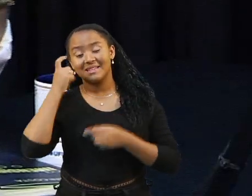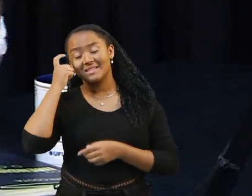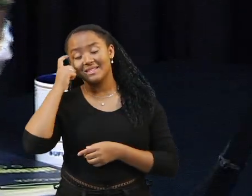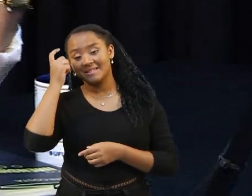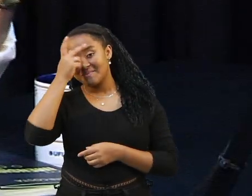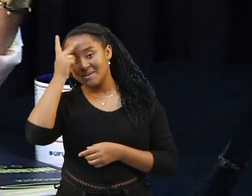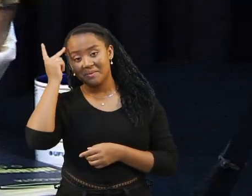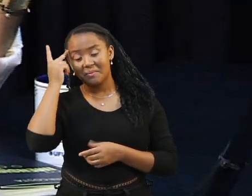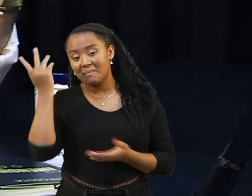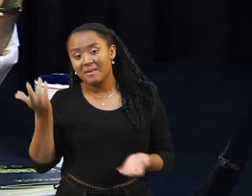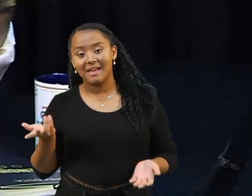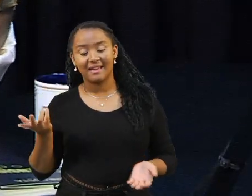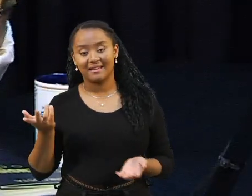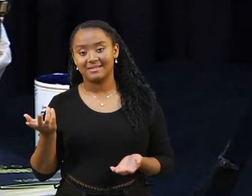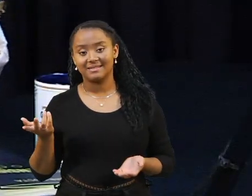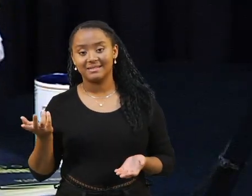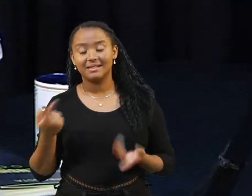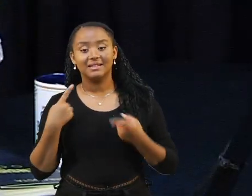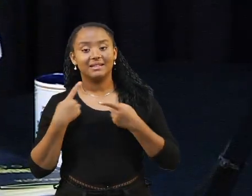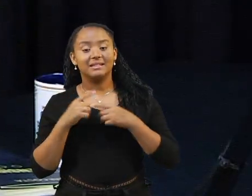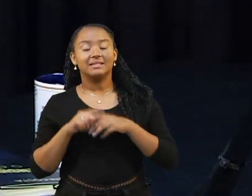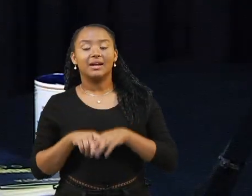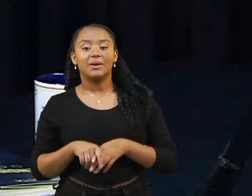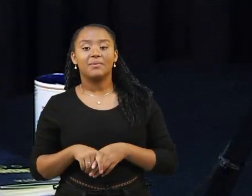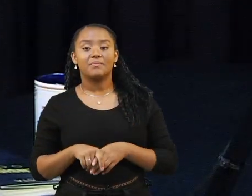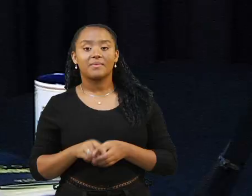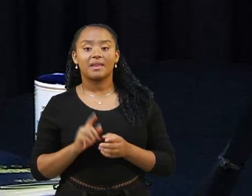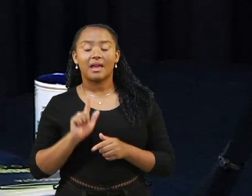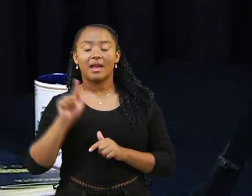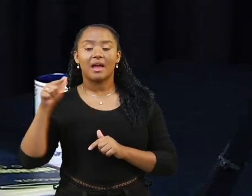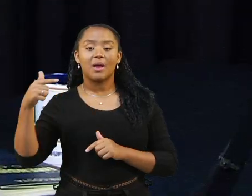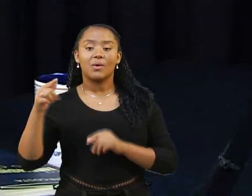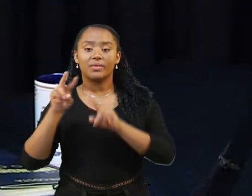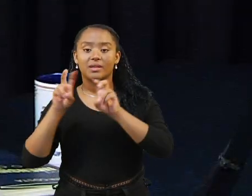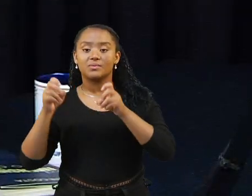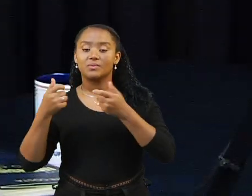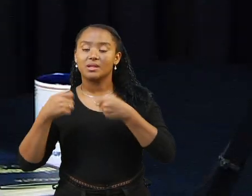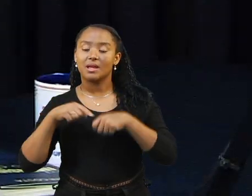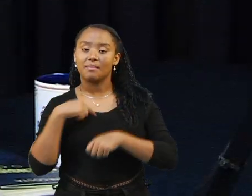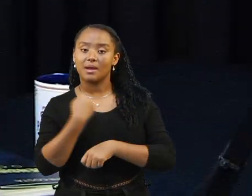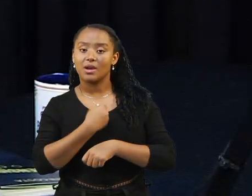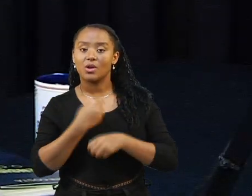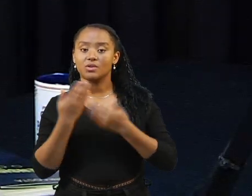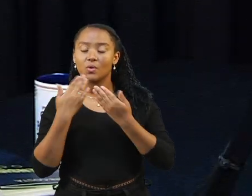E eu acho que as pessoas não pensam muito nisso, mas esse é um outro ponto que a gente pode conversar um dia